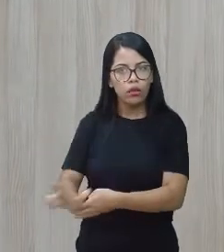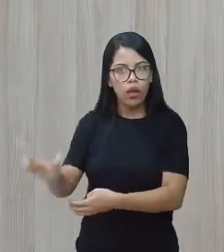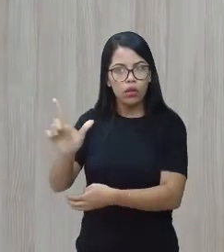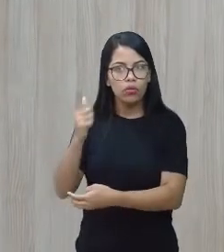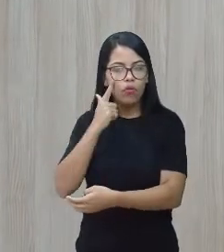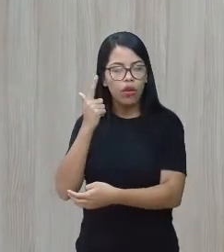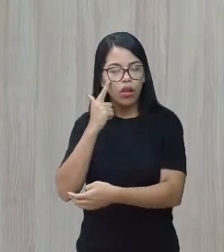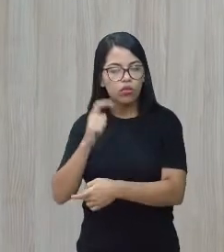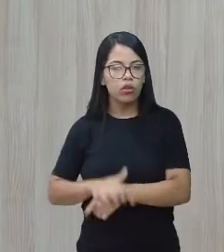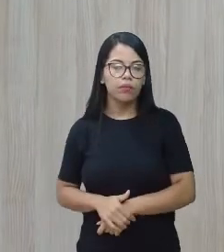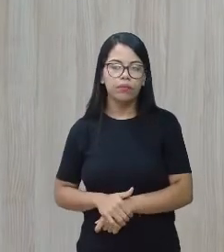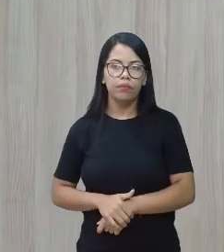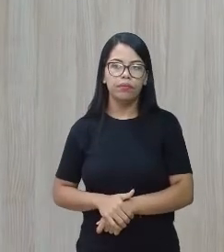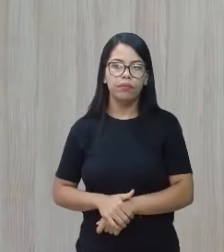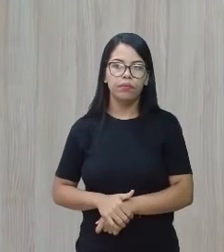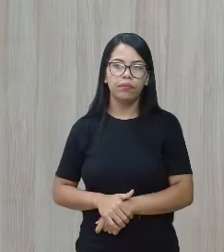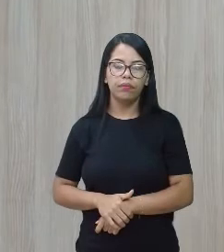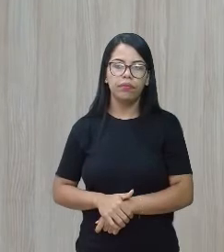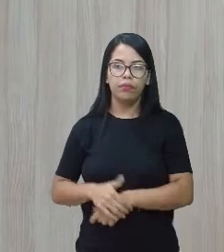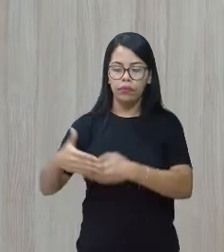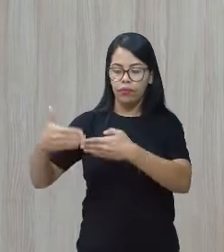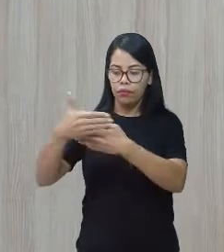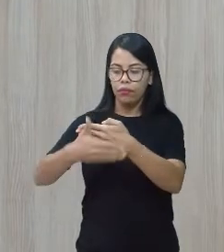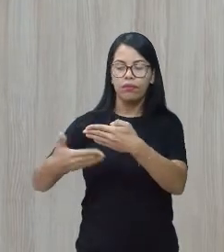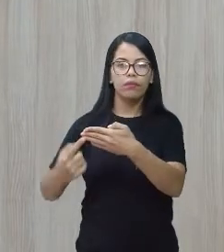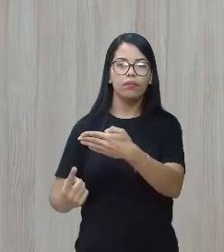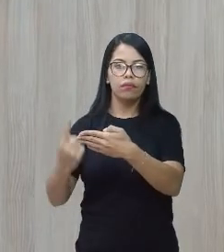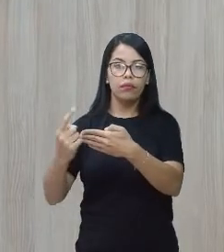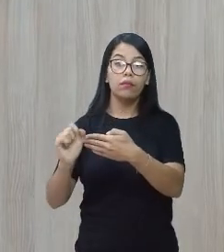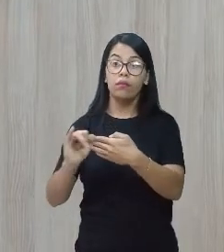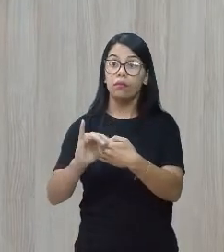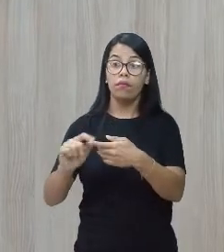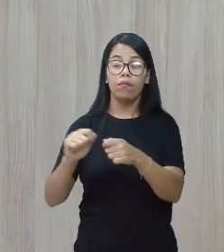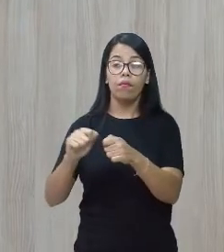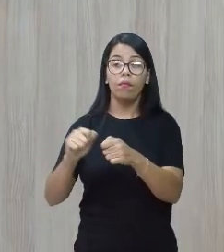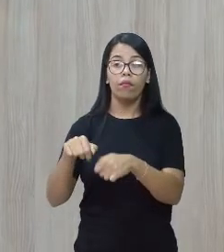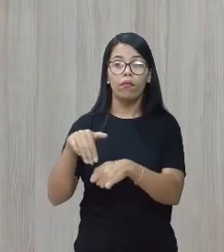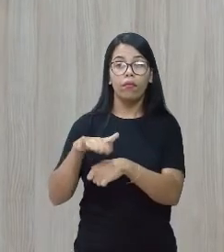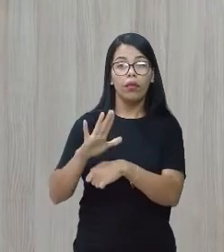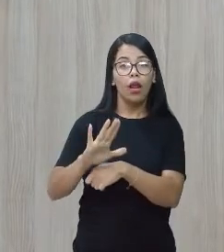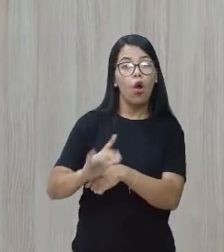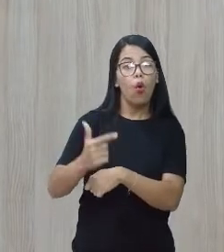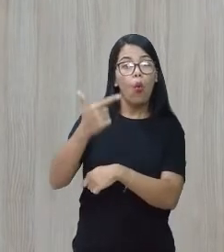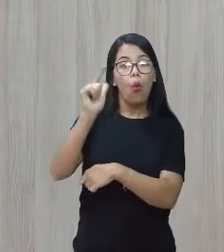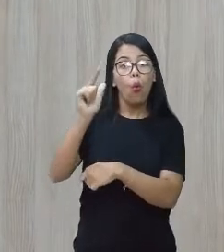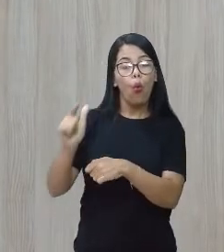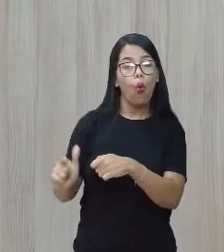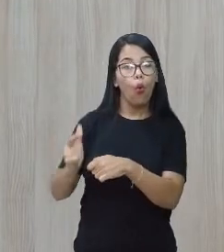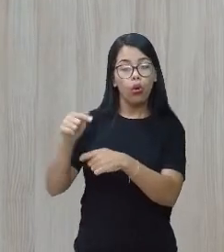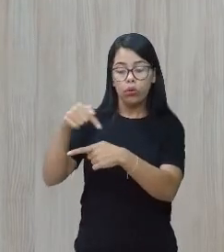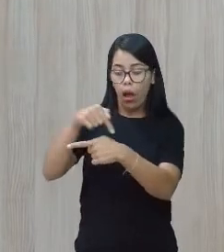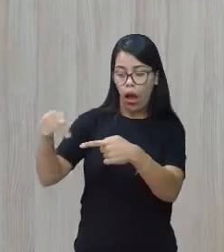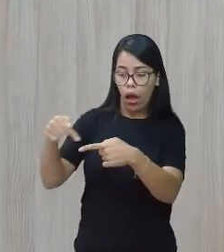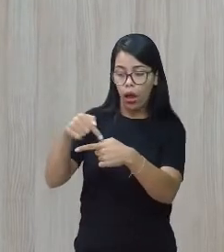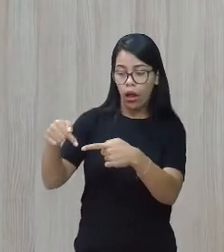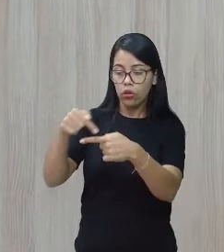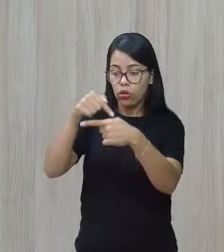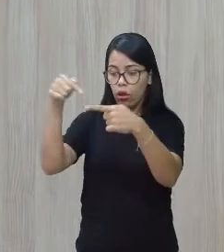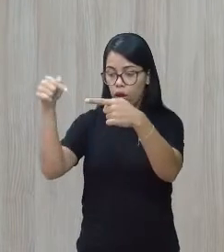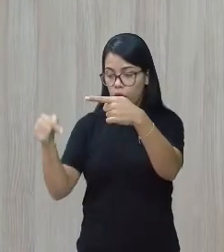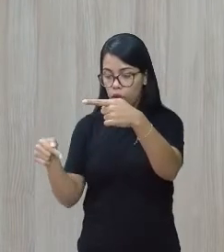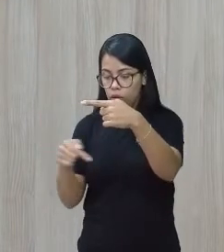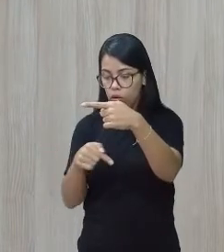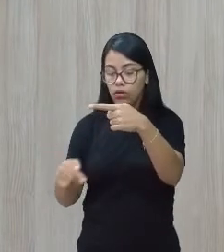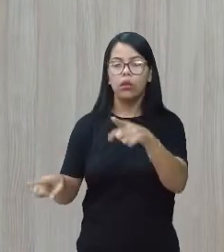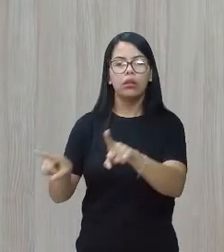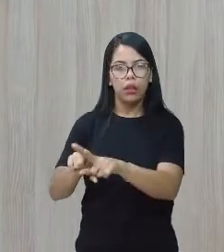aí, ó, uma face, certo? Se você traçar ali mais outras arestas, né, coloridas ou não, você vai encontrar